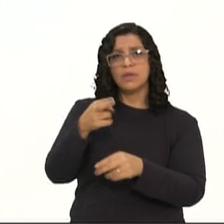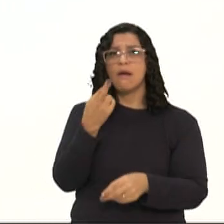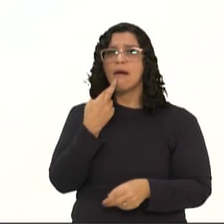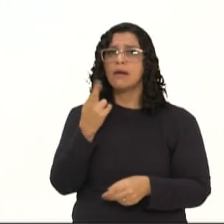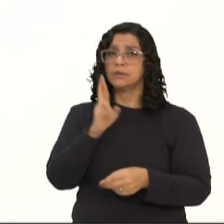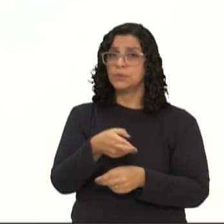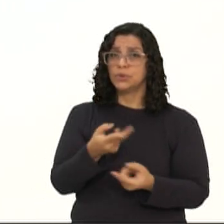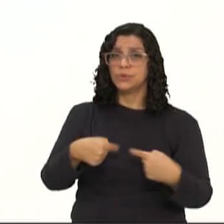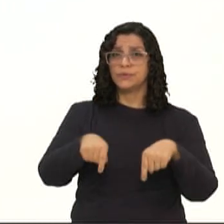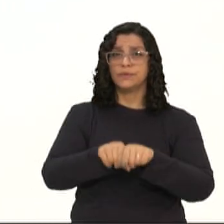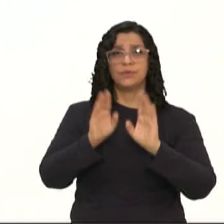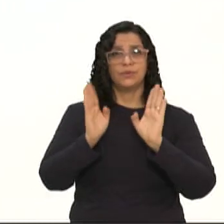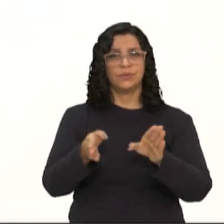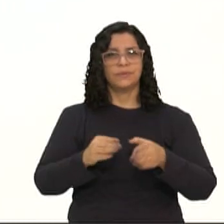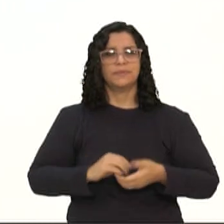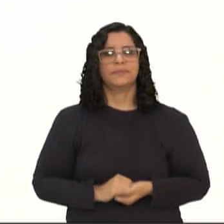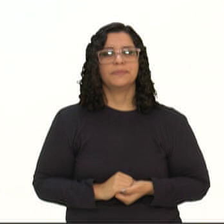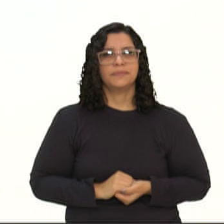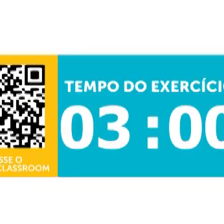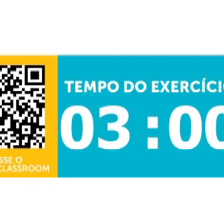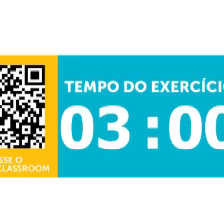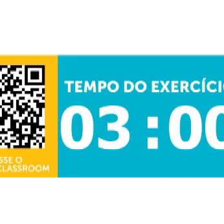já voltamos aí para vocês resolverem.